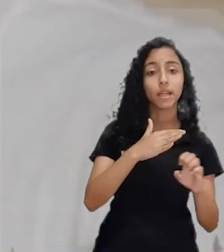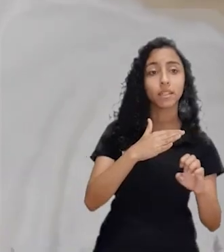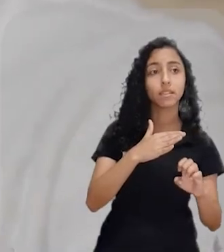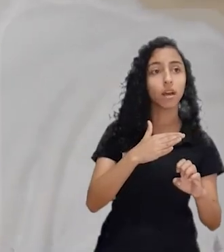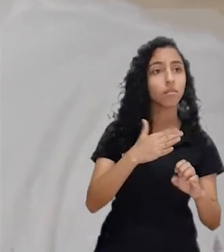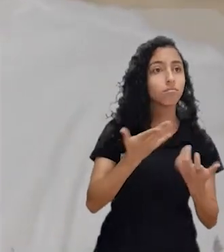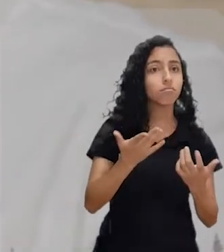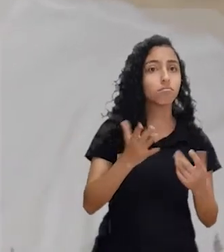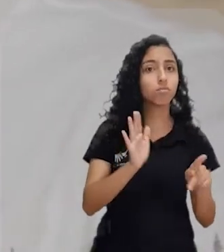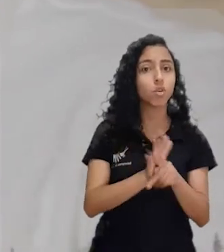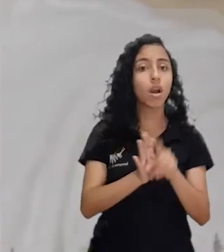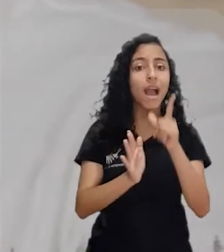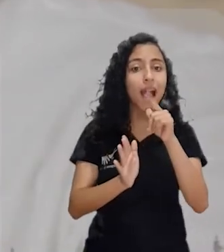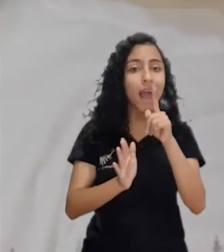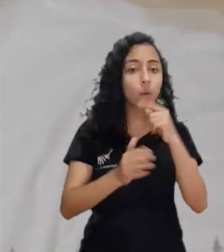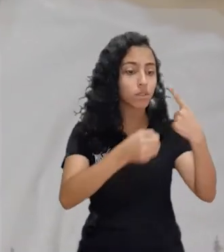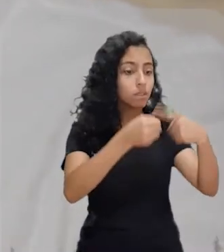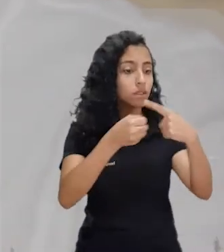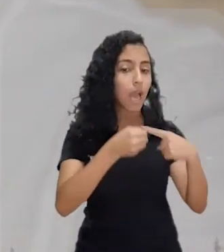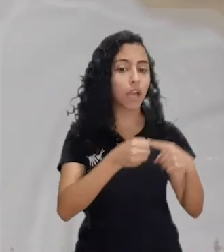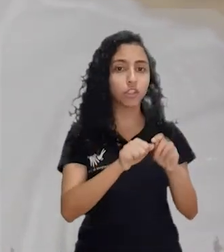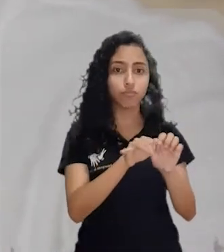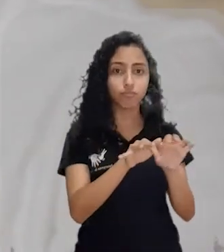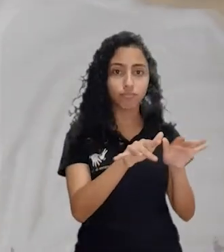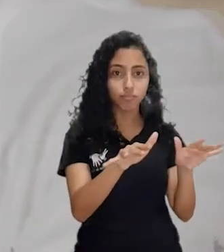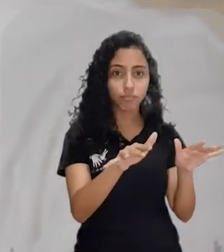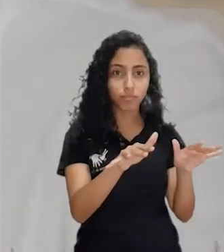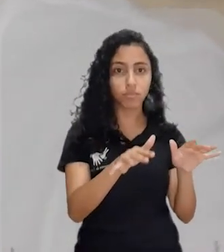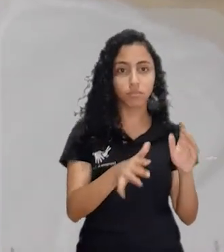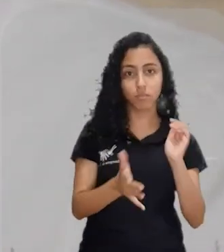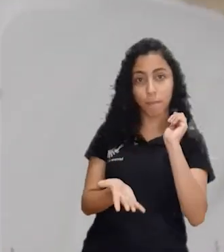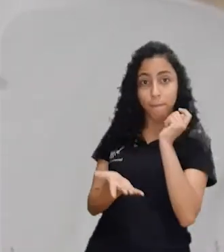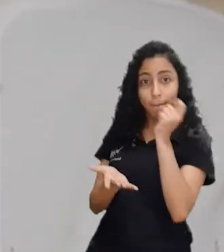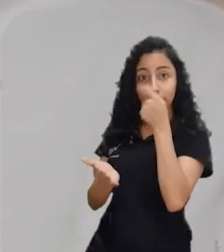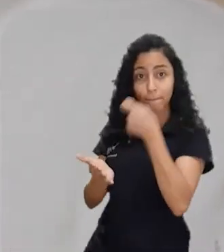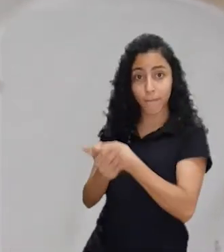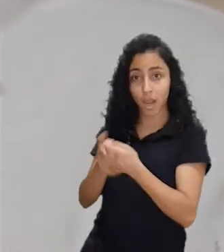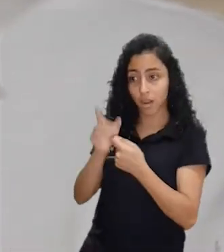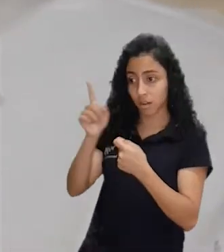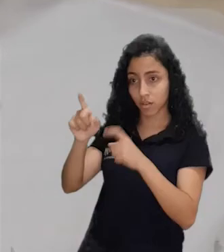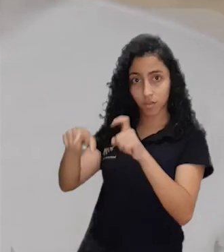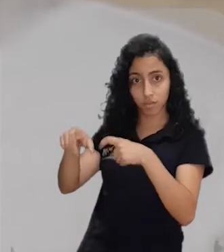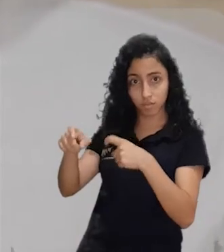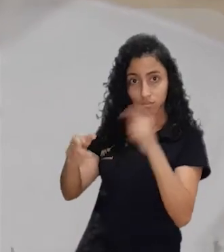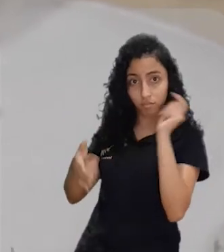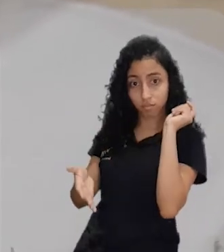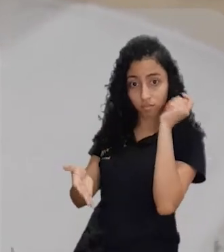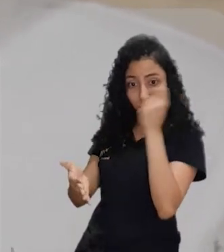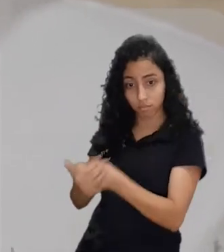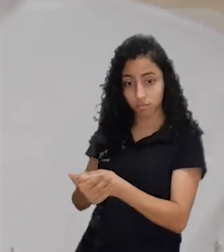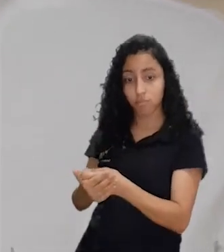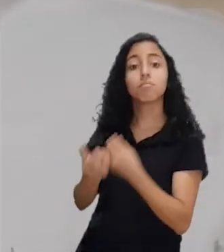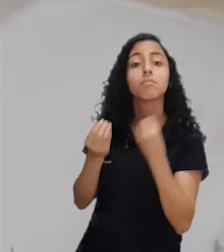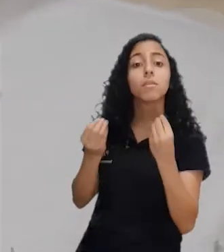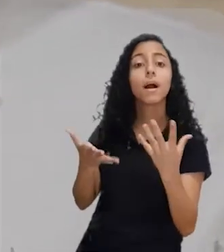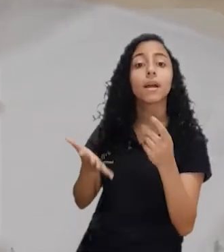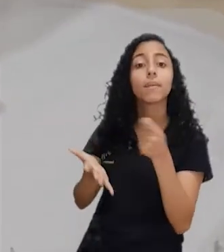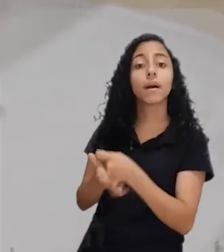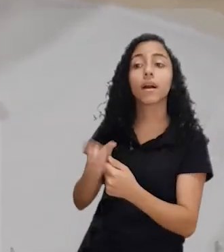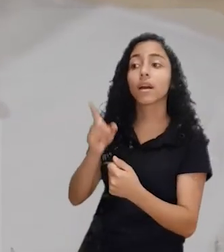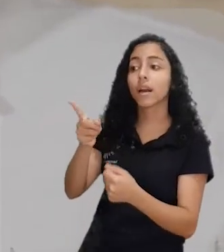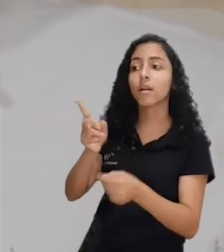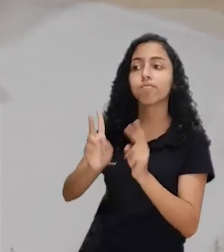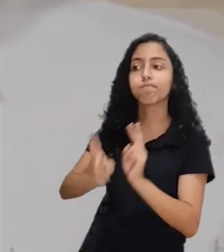que oferecem o abastecimento hídrico nas cidades. Então, ela vai pagar para o produtor rural para